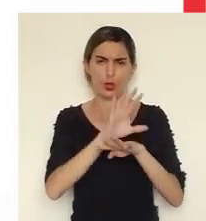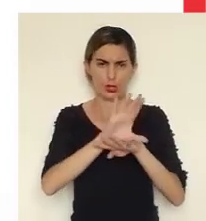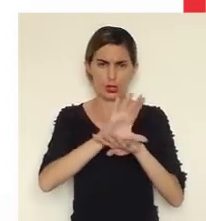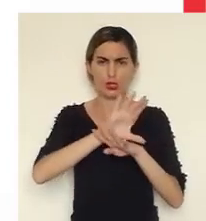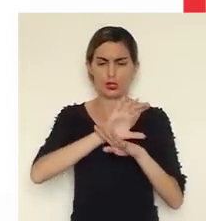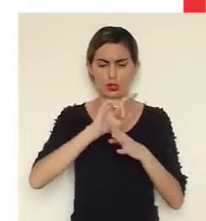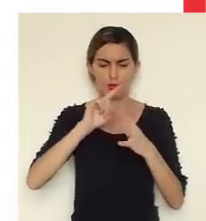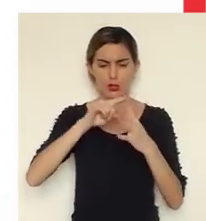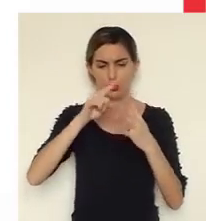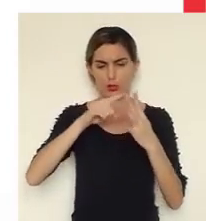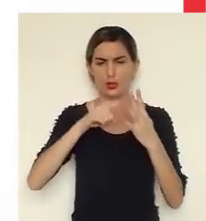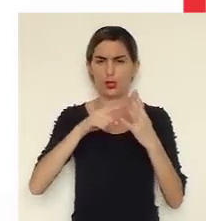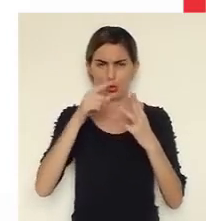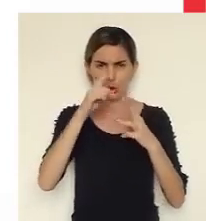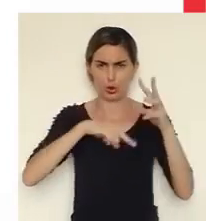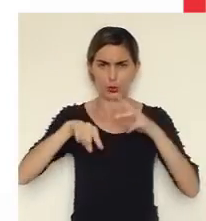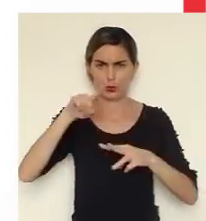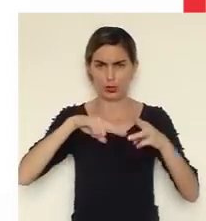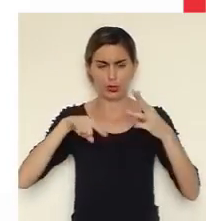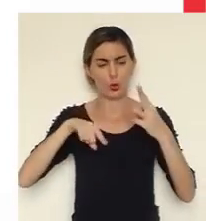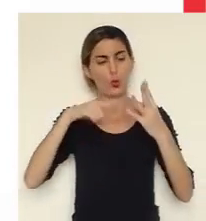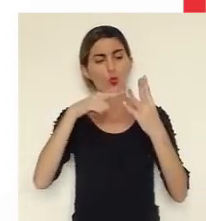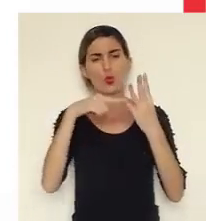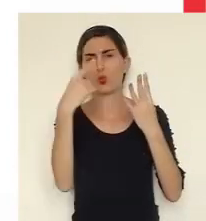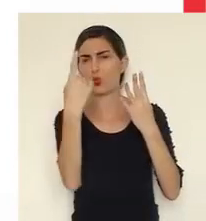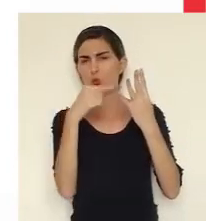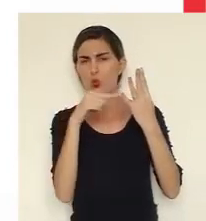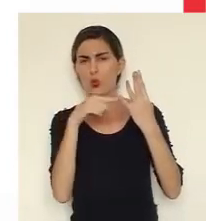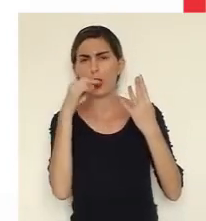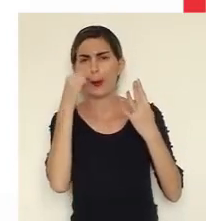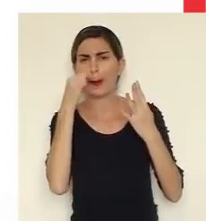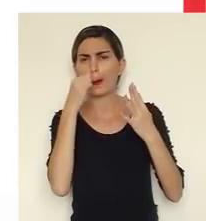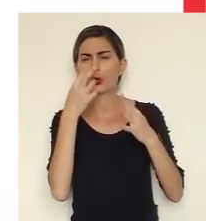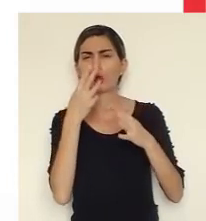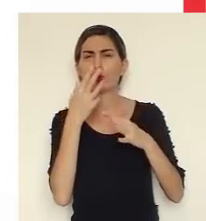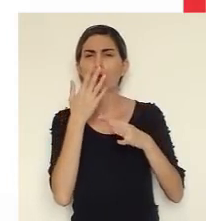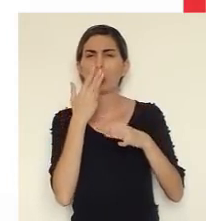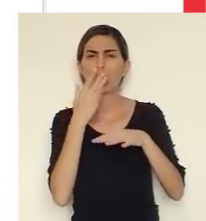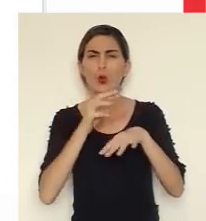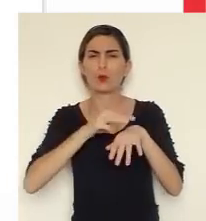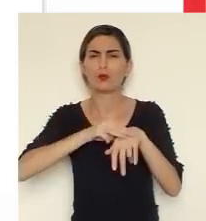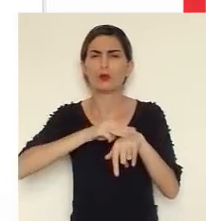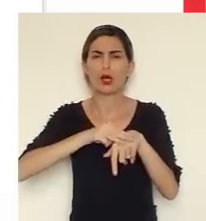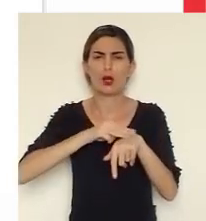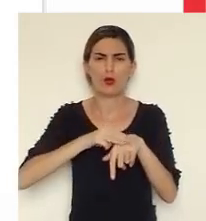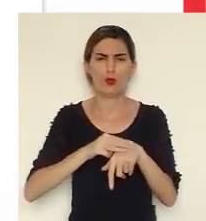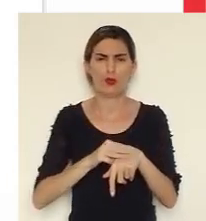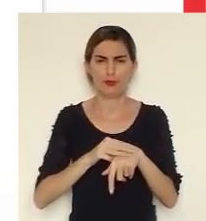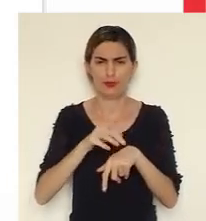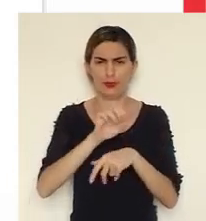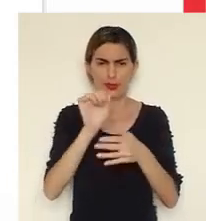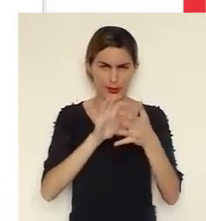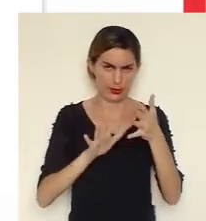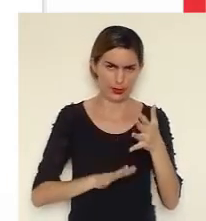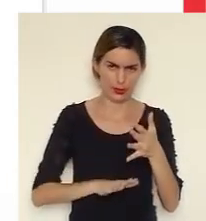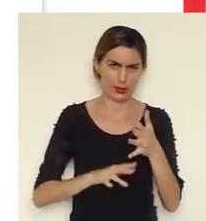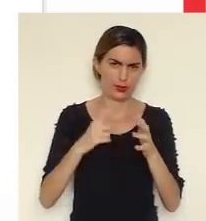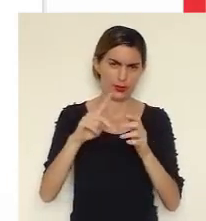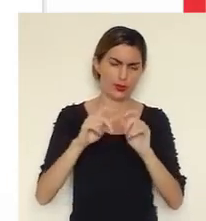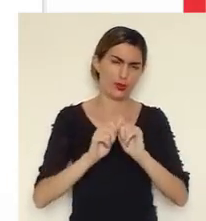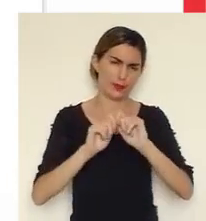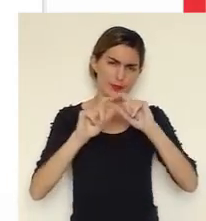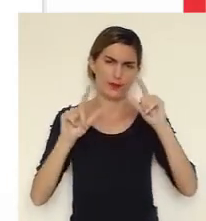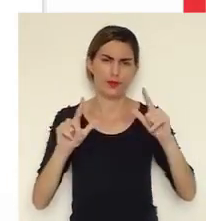que é dominante, e um rato de cor castanha. Nesse exercício que